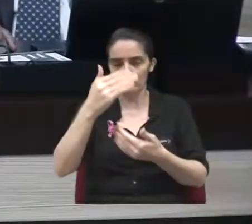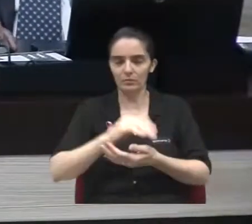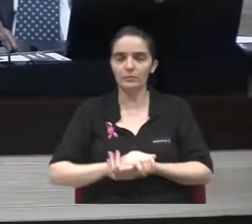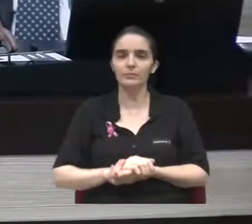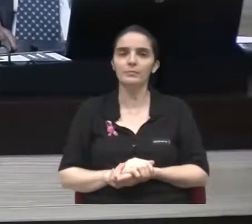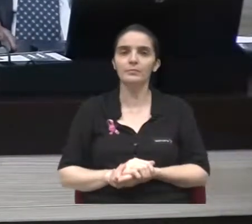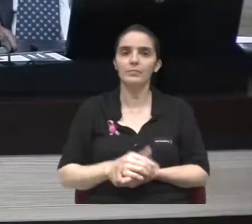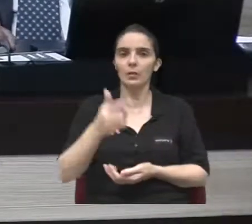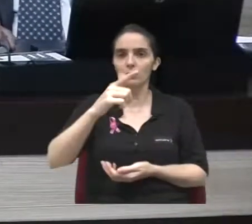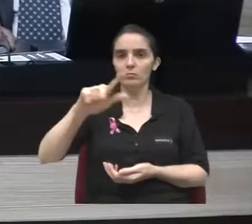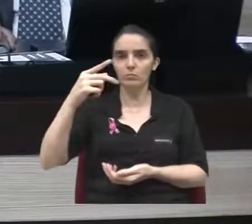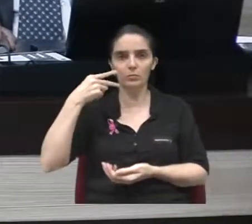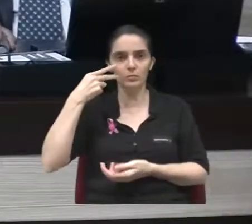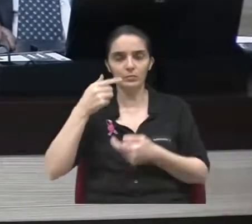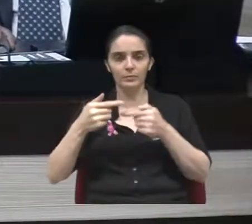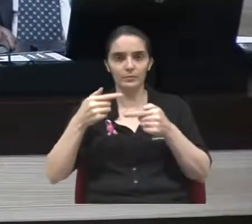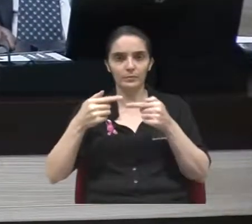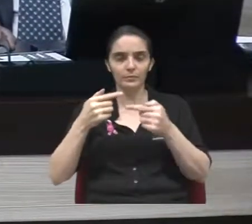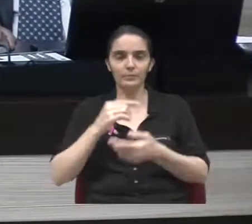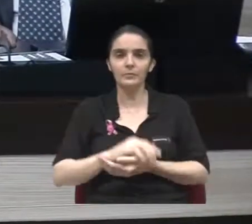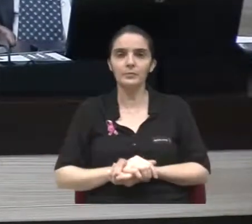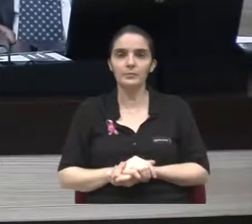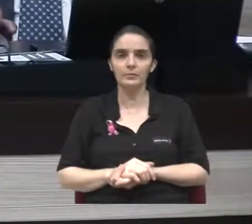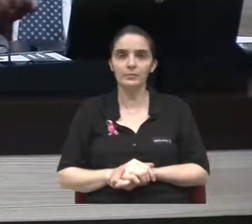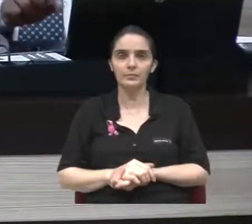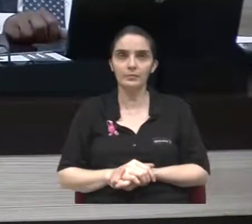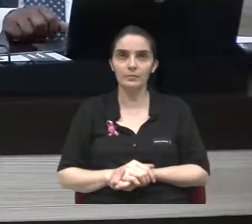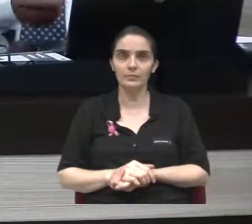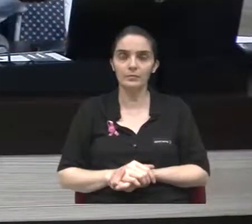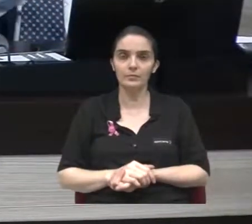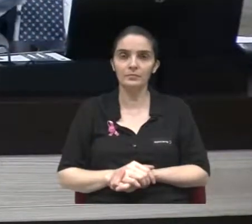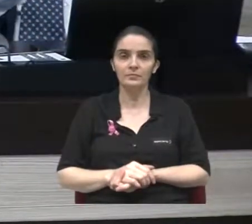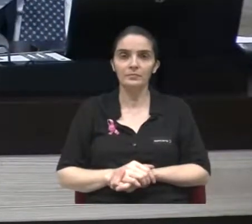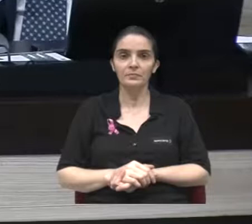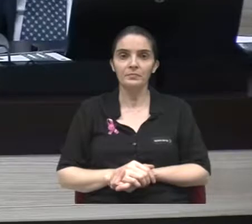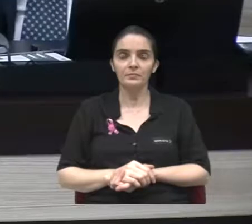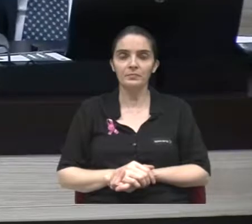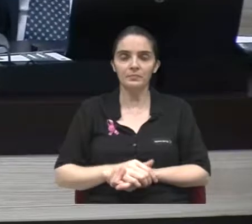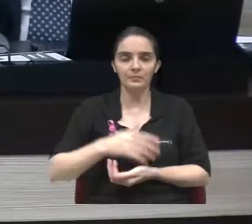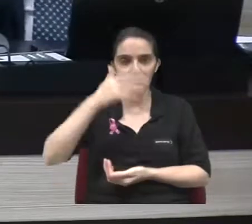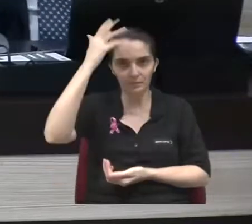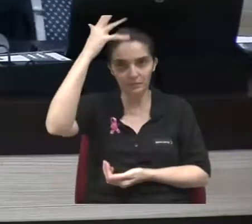vereador deseja discutir o requerimento? Desejo, senhor presidente. Vereadora Érica Tanque.